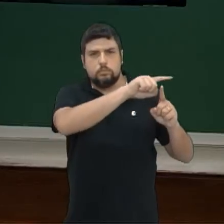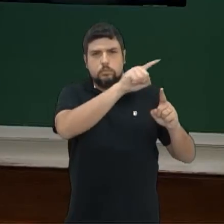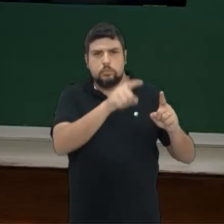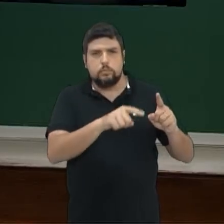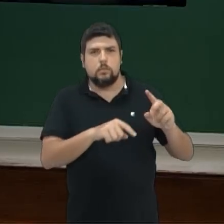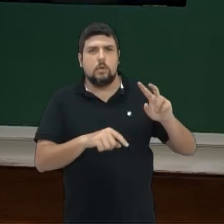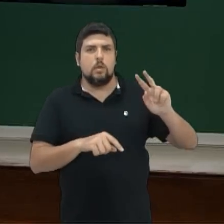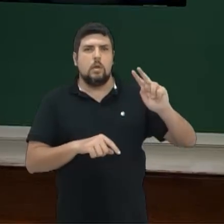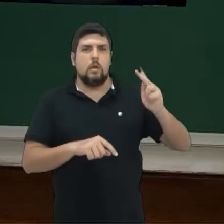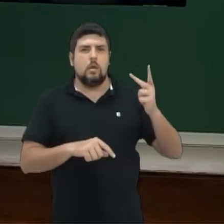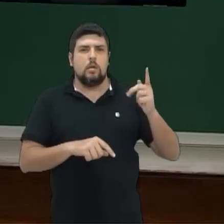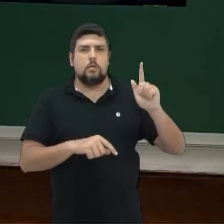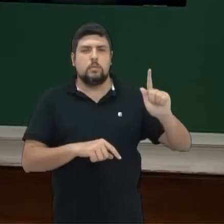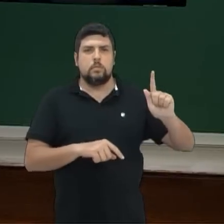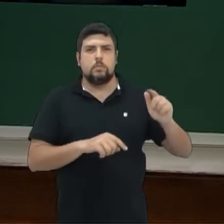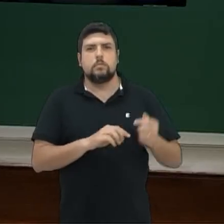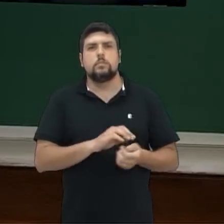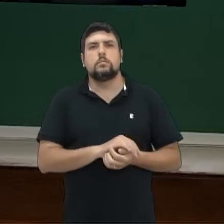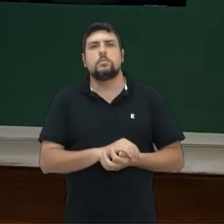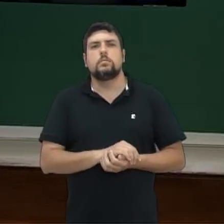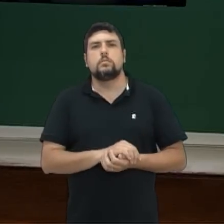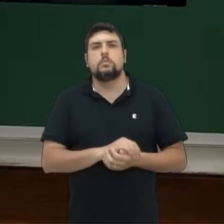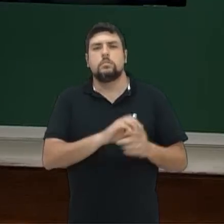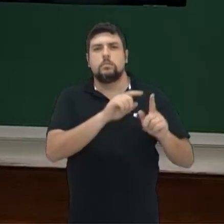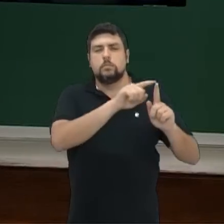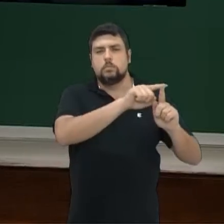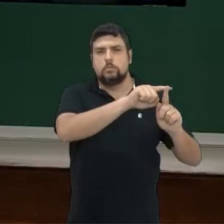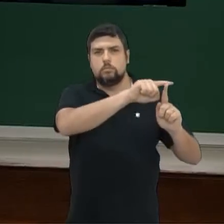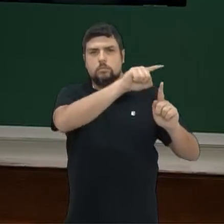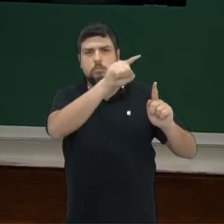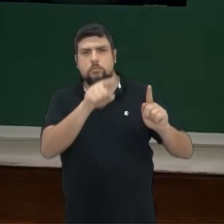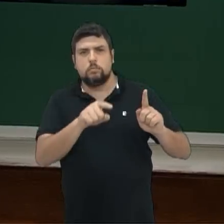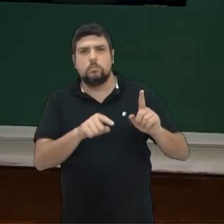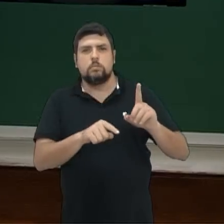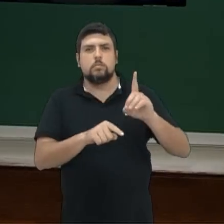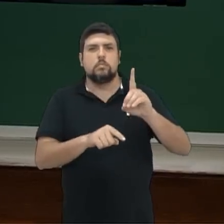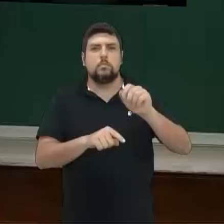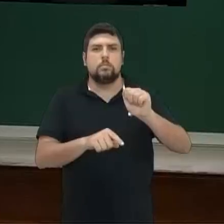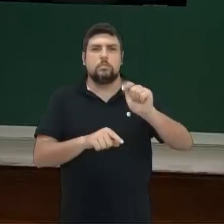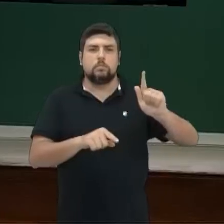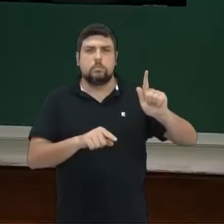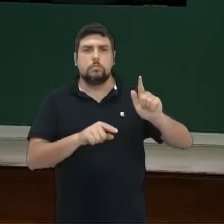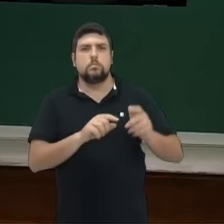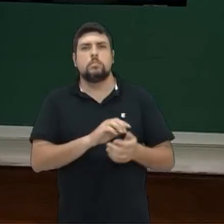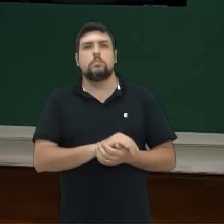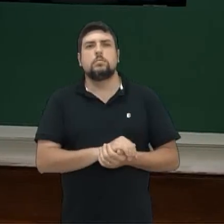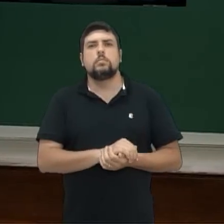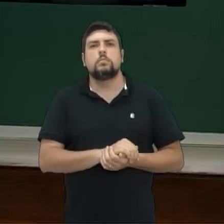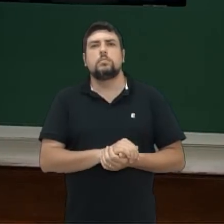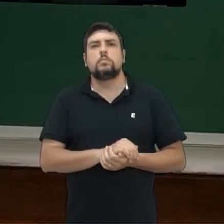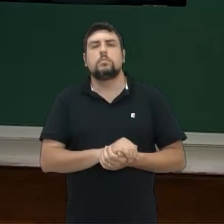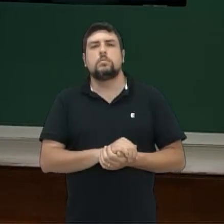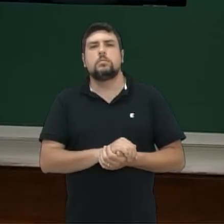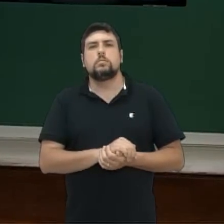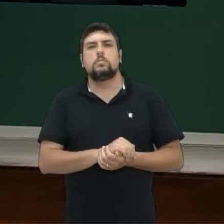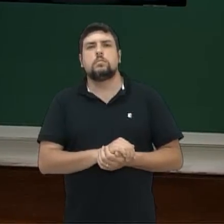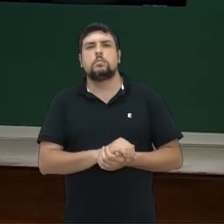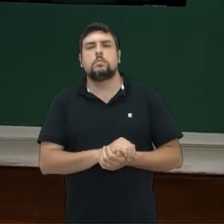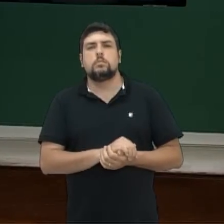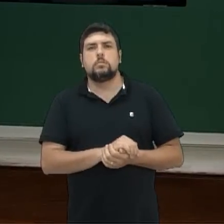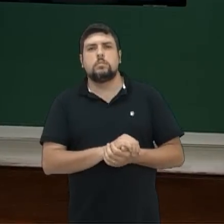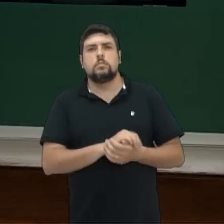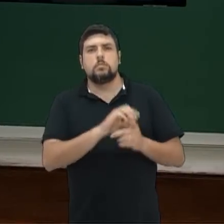o decagrama, que a gente também trabalhou ali atrás. O decagrama, a unidade dele é o DAG. E a